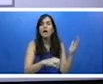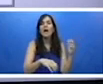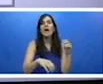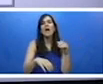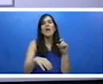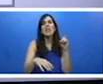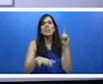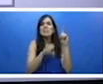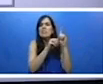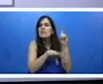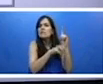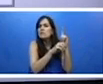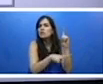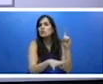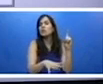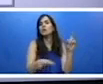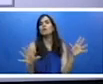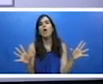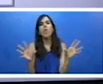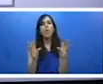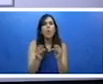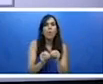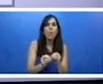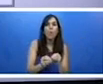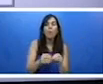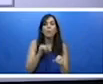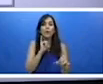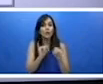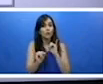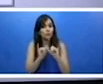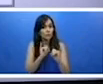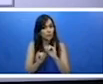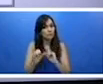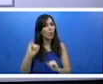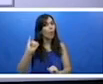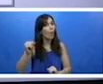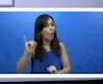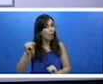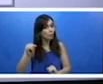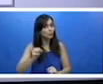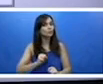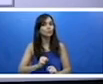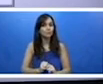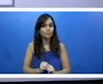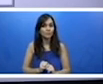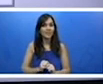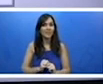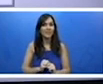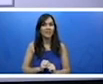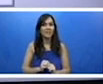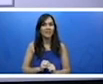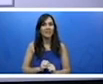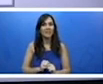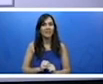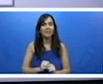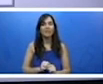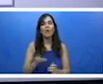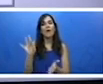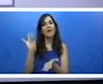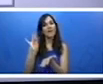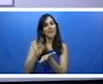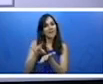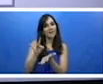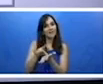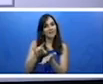descritivos, o resumo, informações sobre o gênero do conto. Realismo maravilhoso, lembram? E sobre